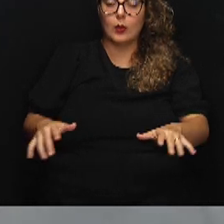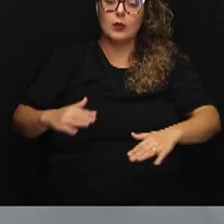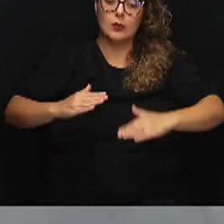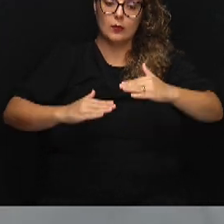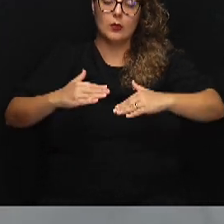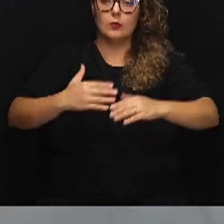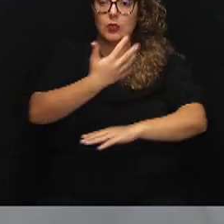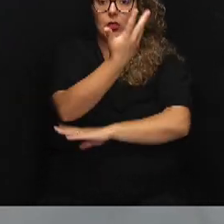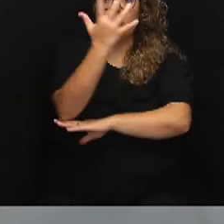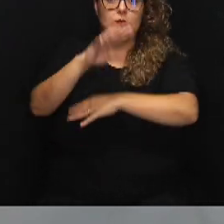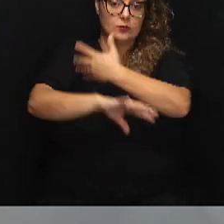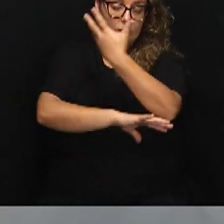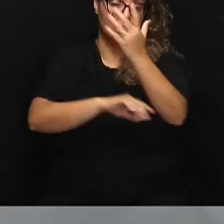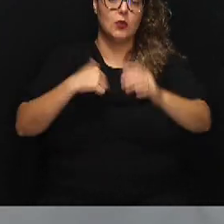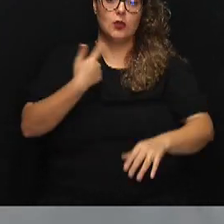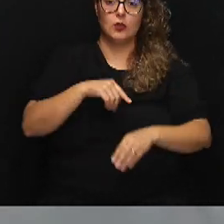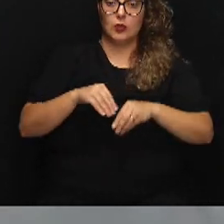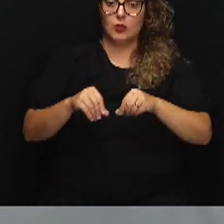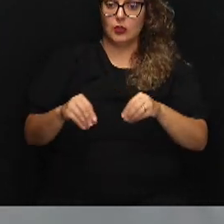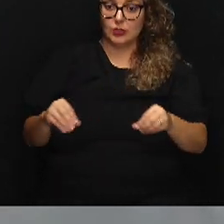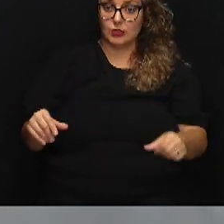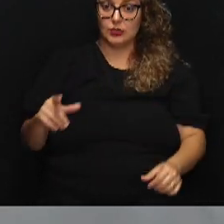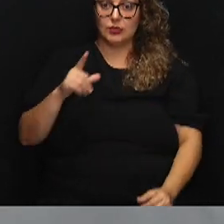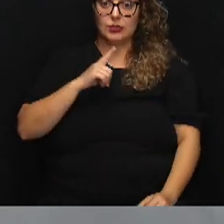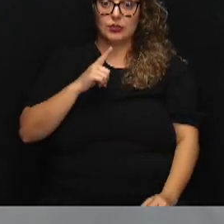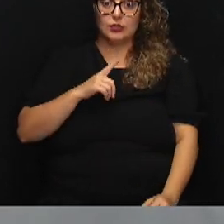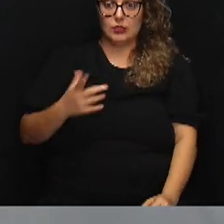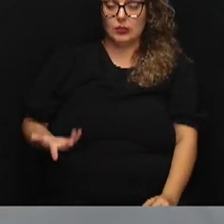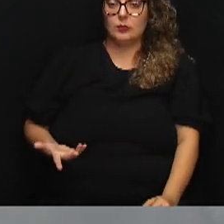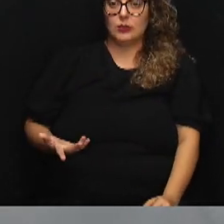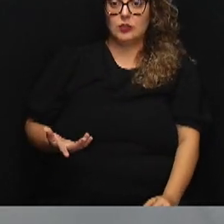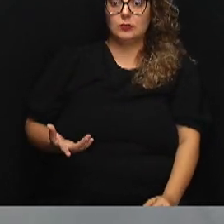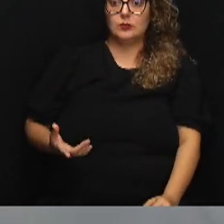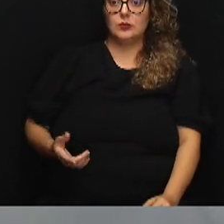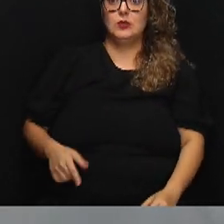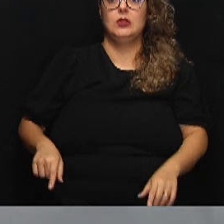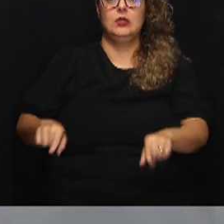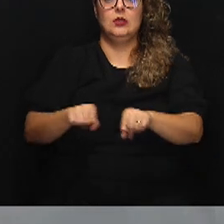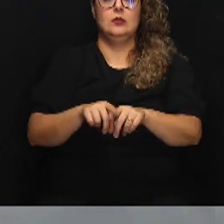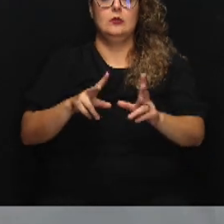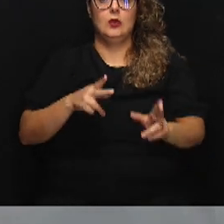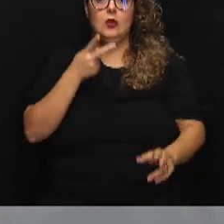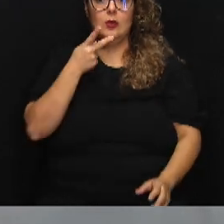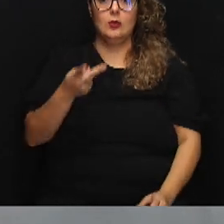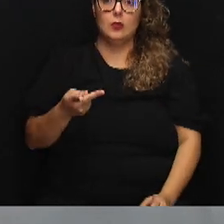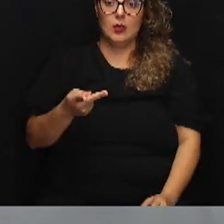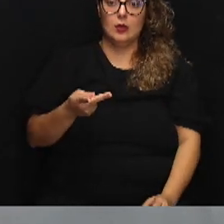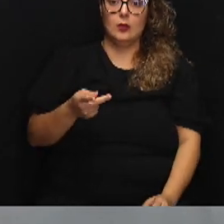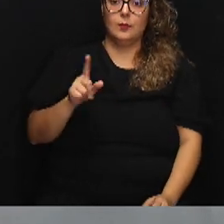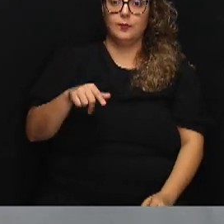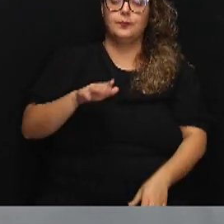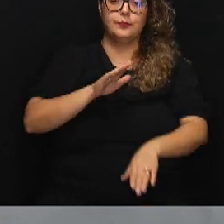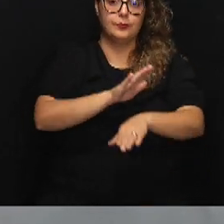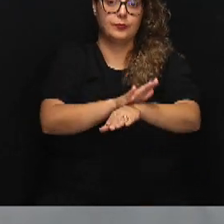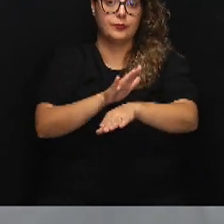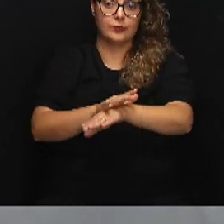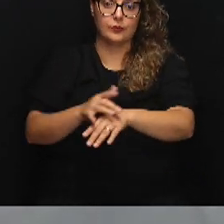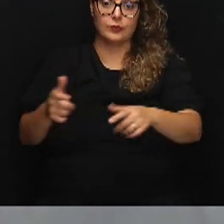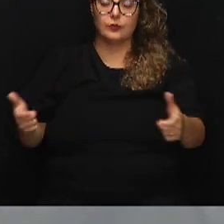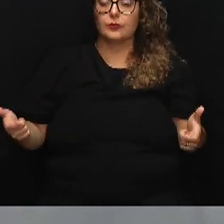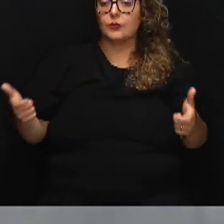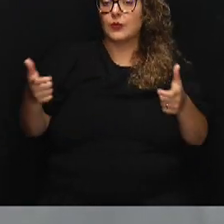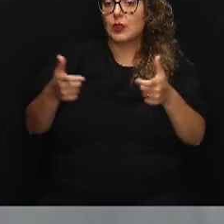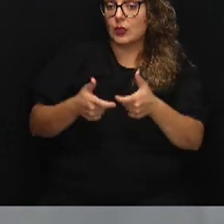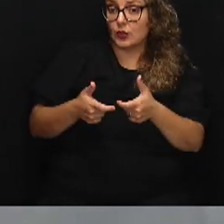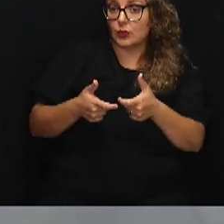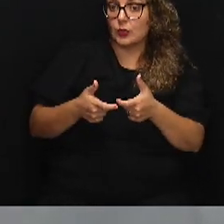No nosso solo, nos terrenos. E, por outro lado, como já falei, isso ajuda a diminuir